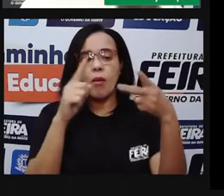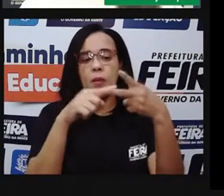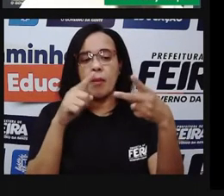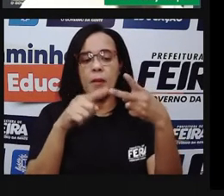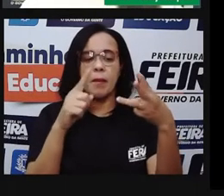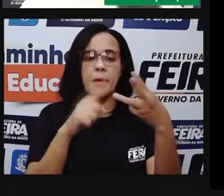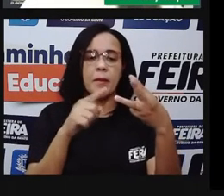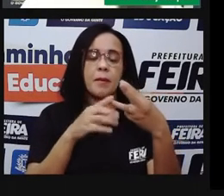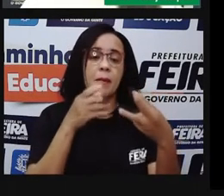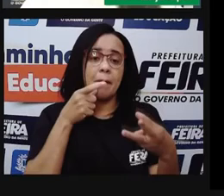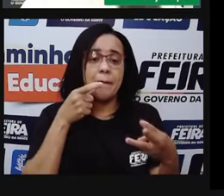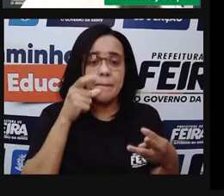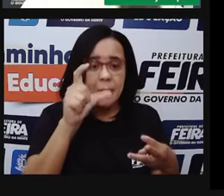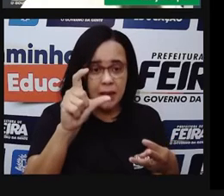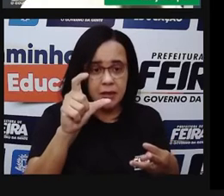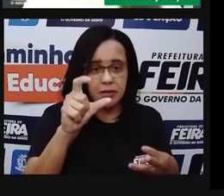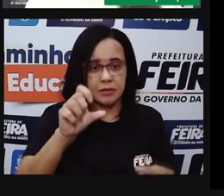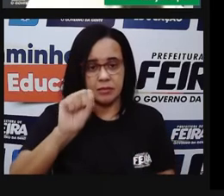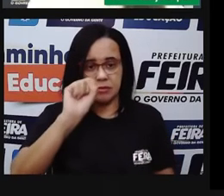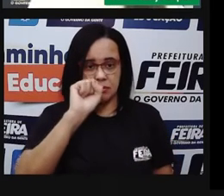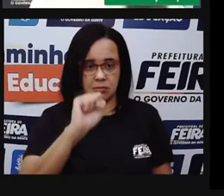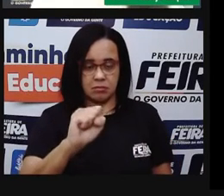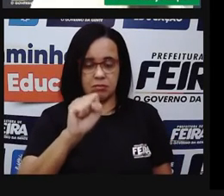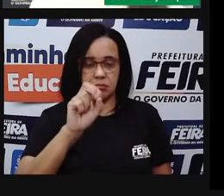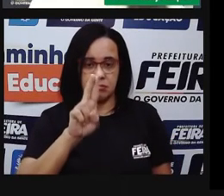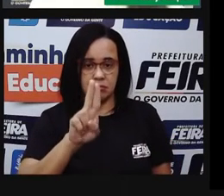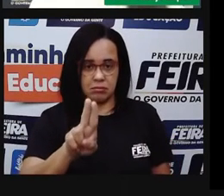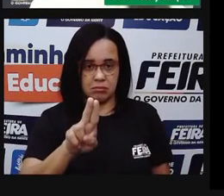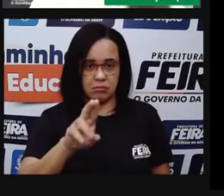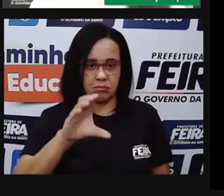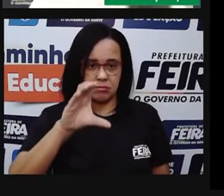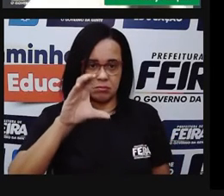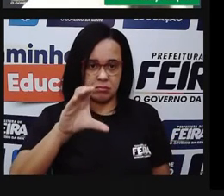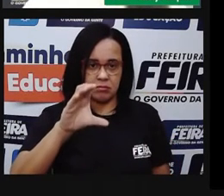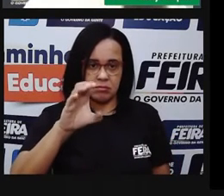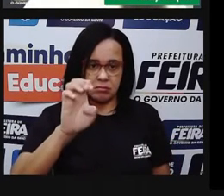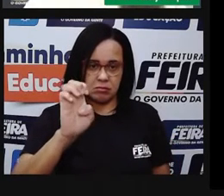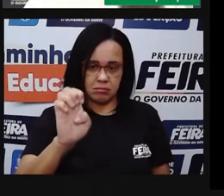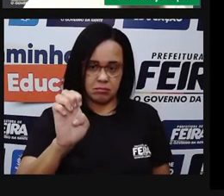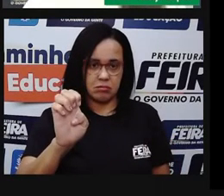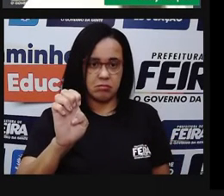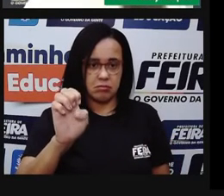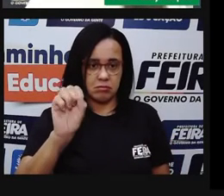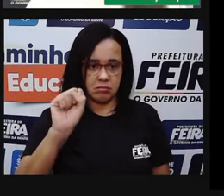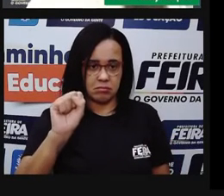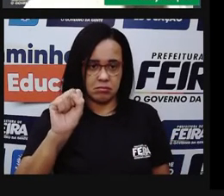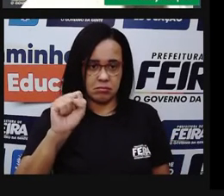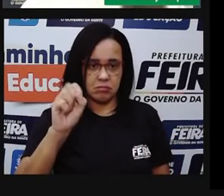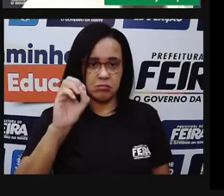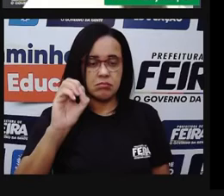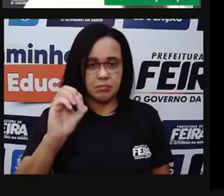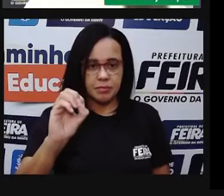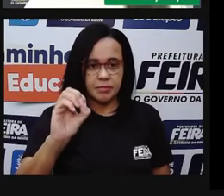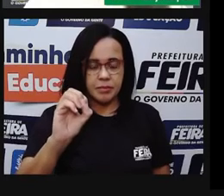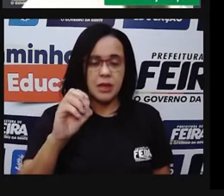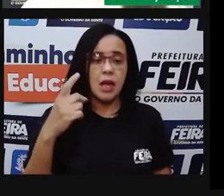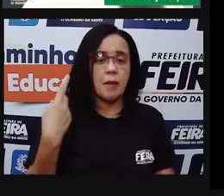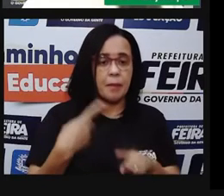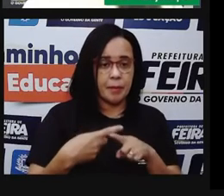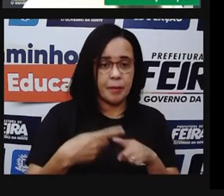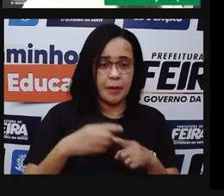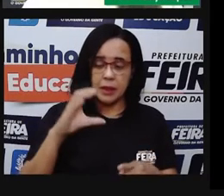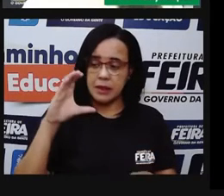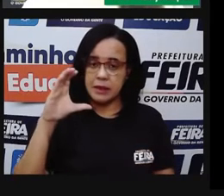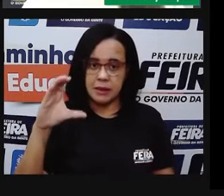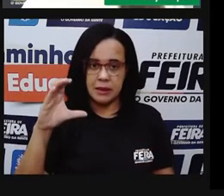só, su, tem gente que escreve seu, porque o C também tem o som de